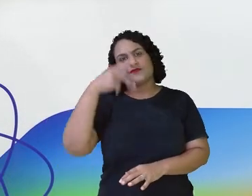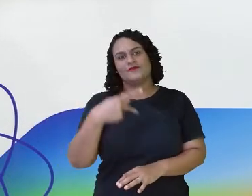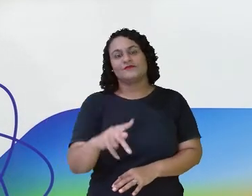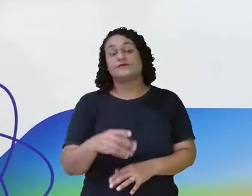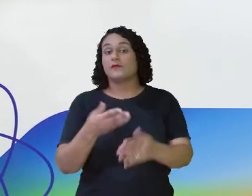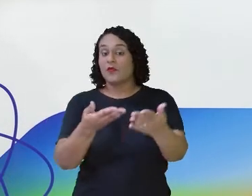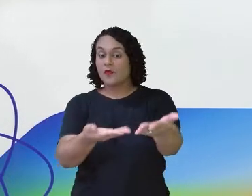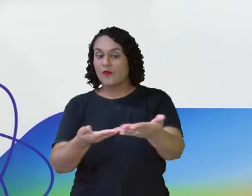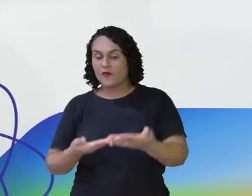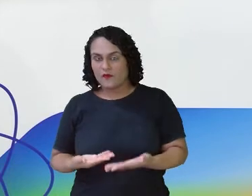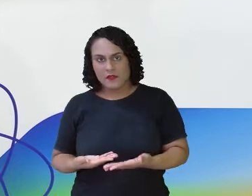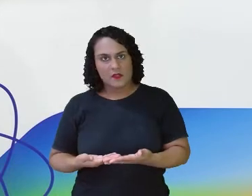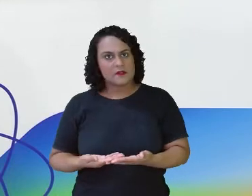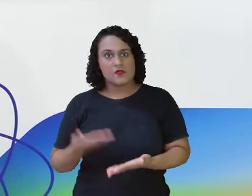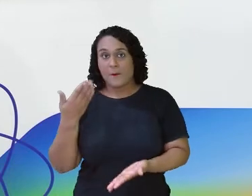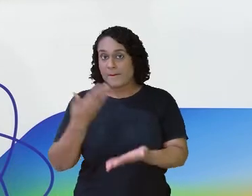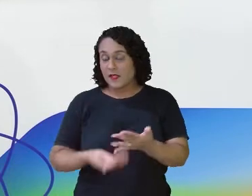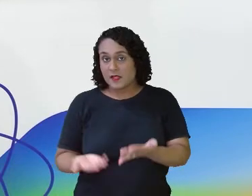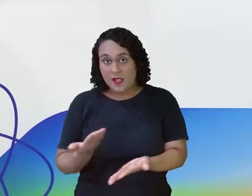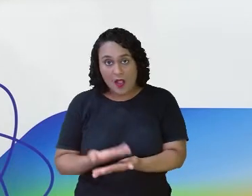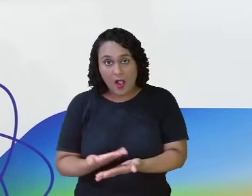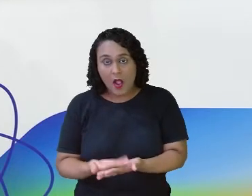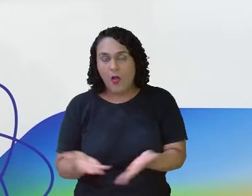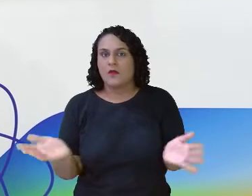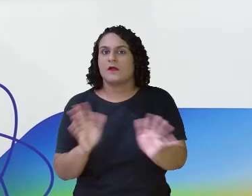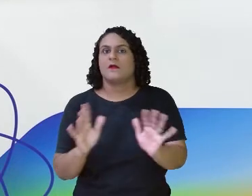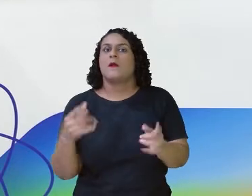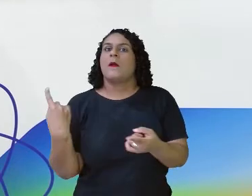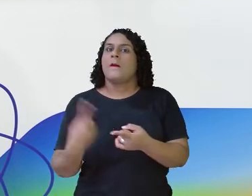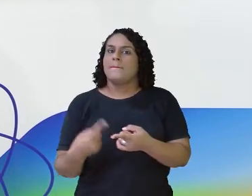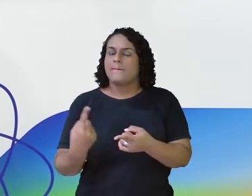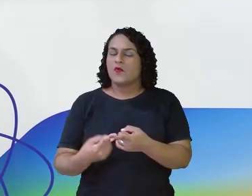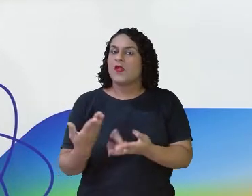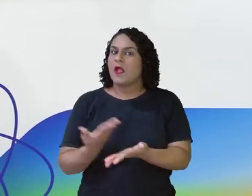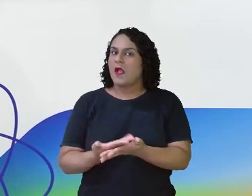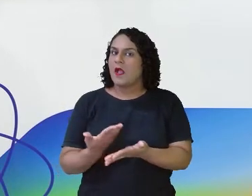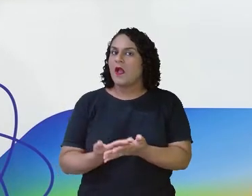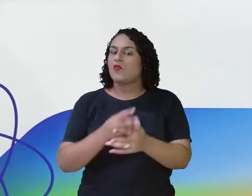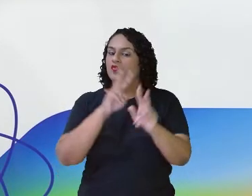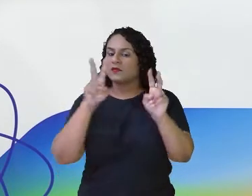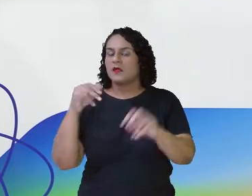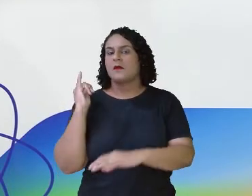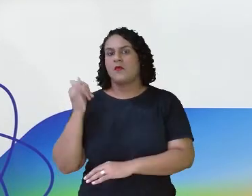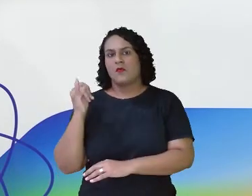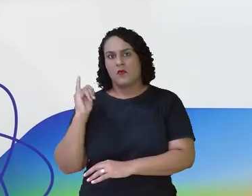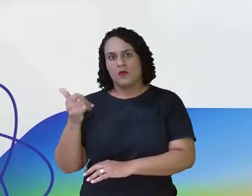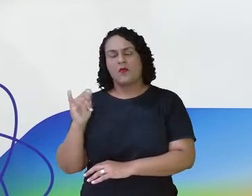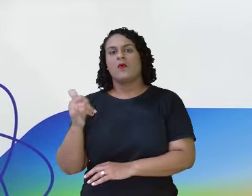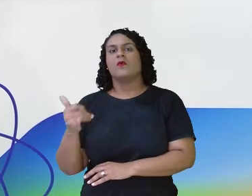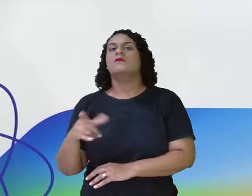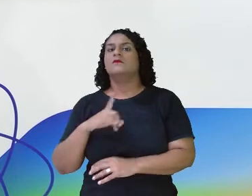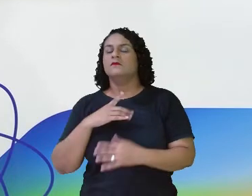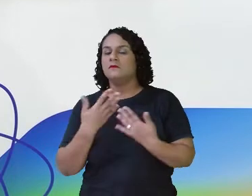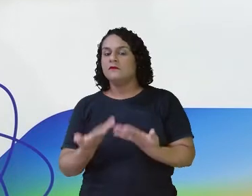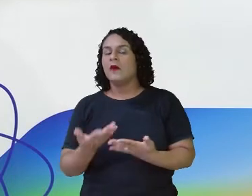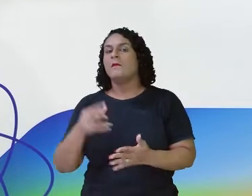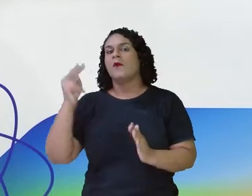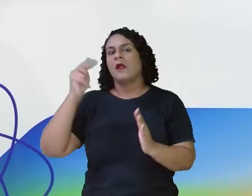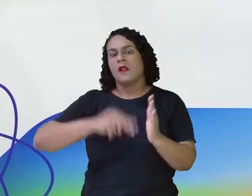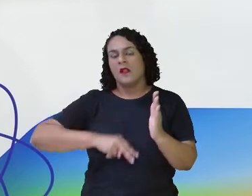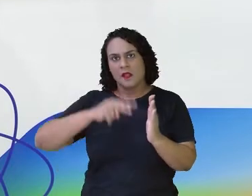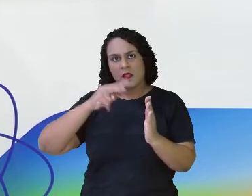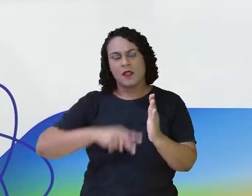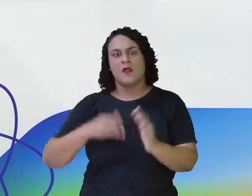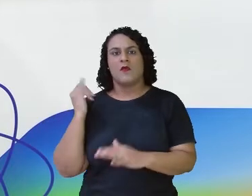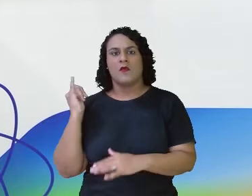vocês a não perderem nenhuma aula, porque numa dessas aulas sobre conto, nós vamos pegar um conto e vamos